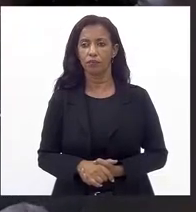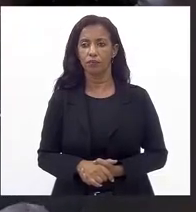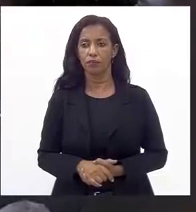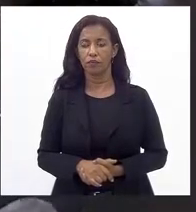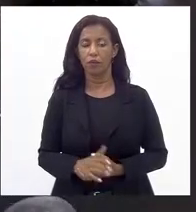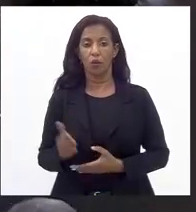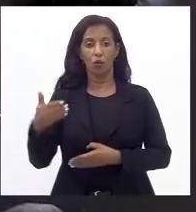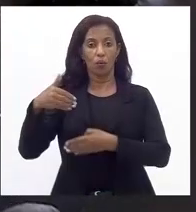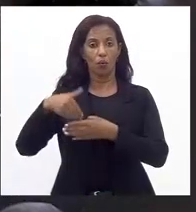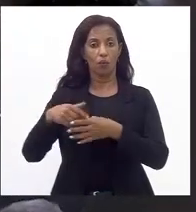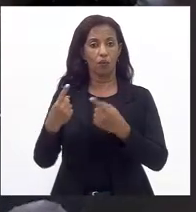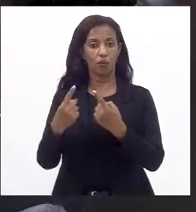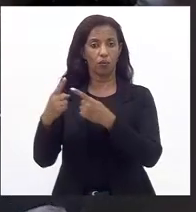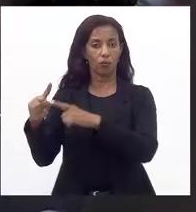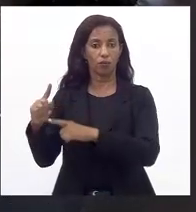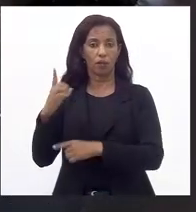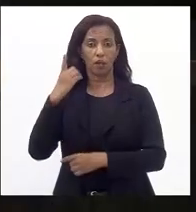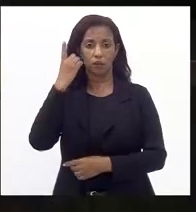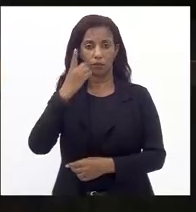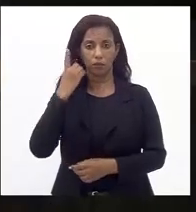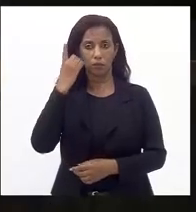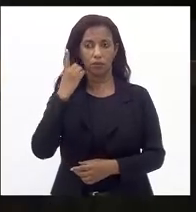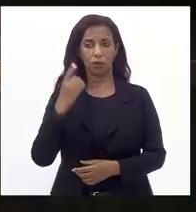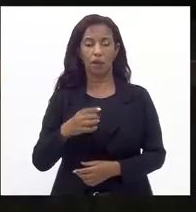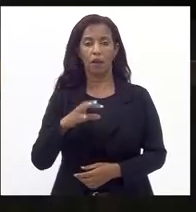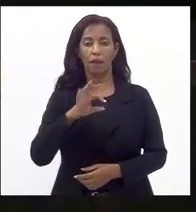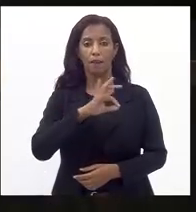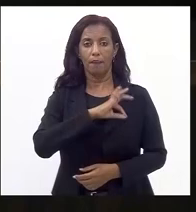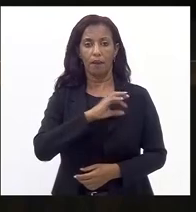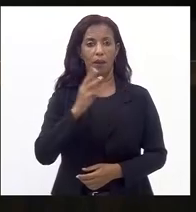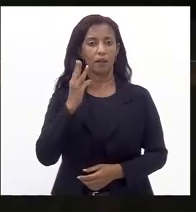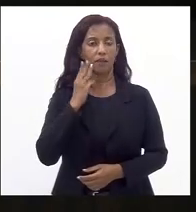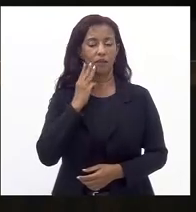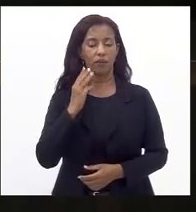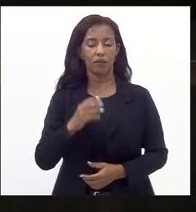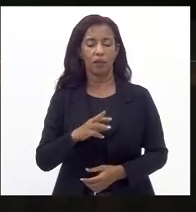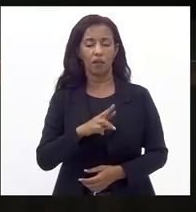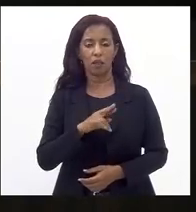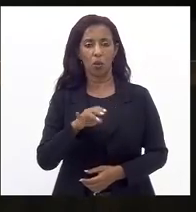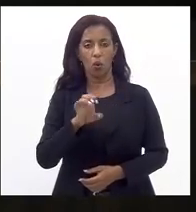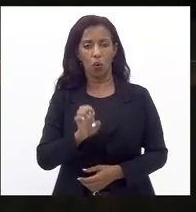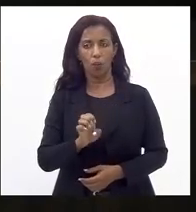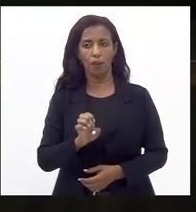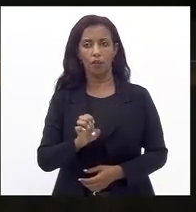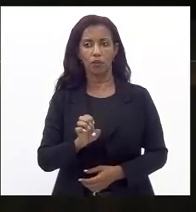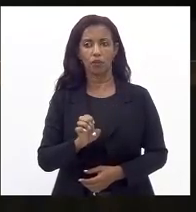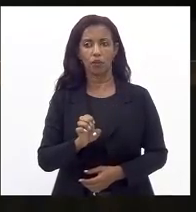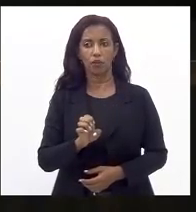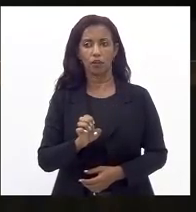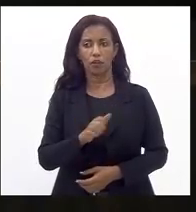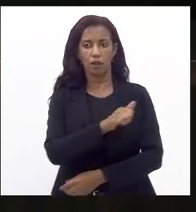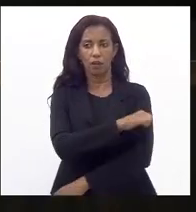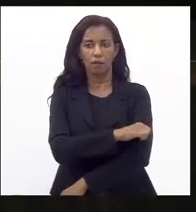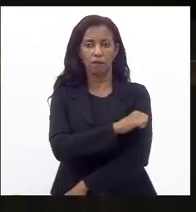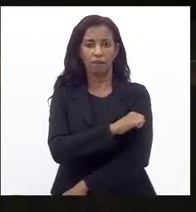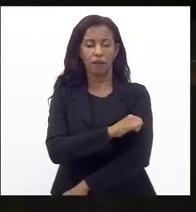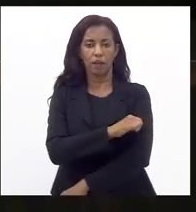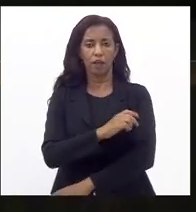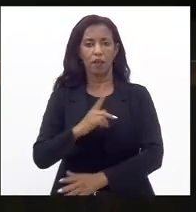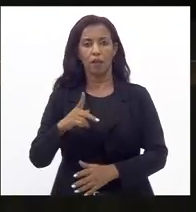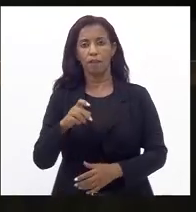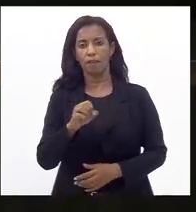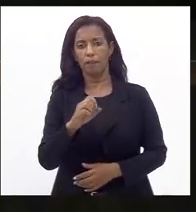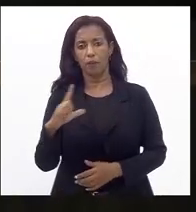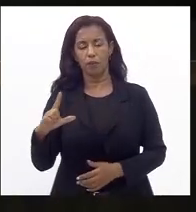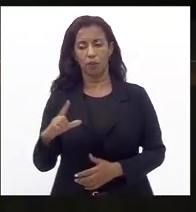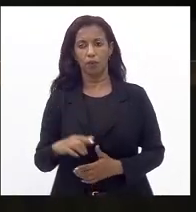é um voto contrário dos deputados Martha Rocha waldeck Carneiro Rubens bomtempo enfermeira Rejane bancada